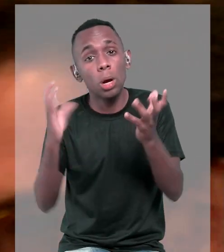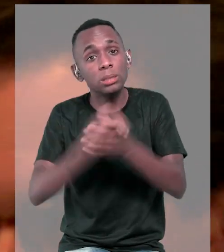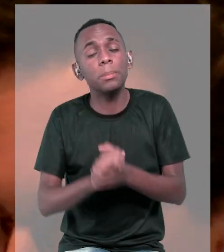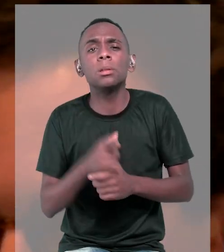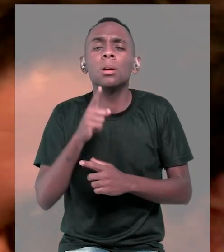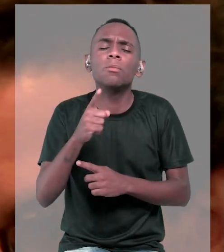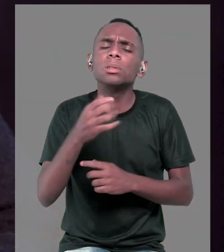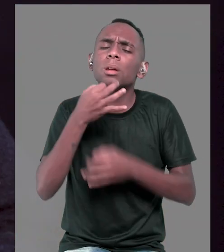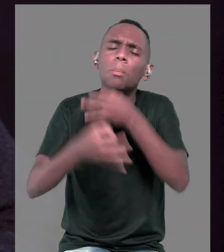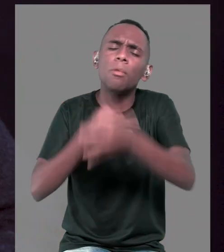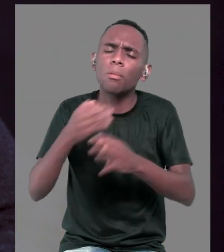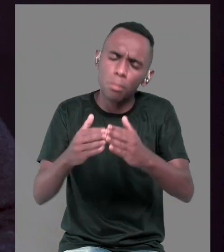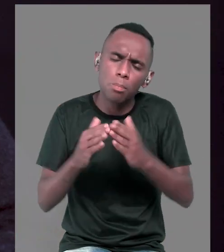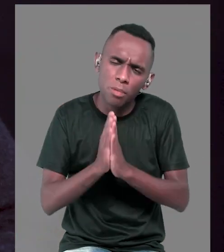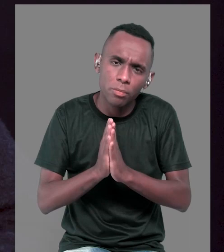favor.